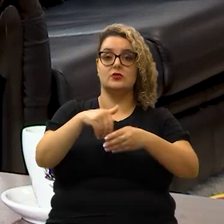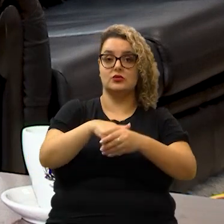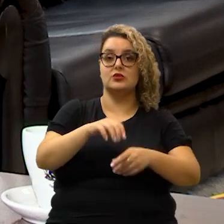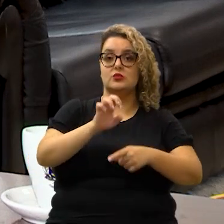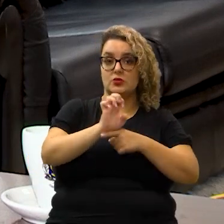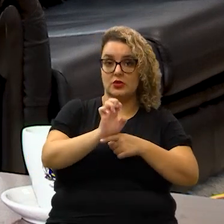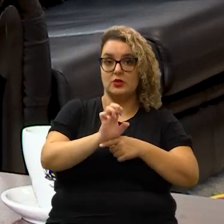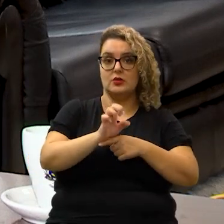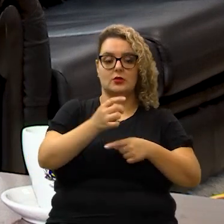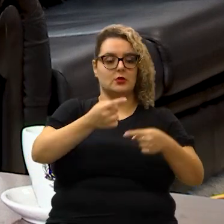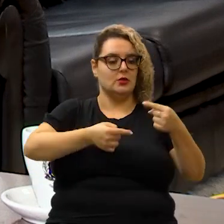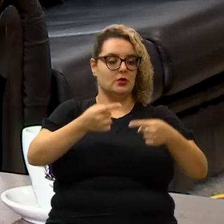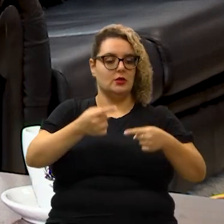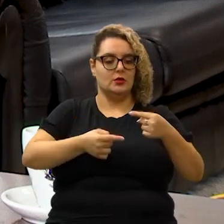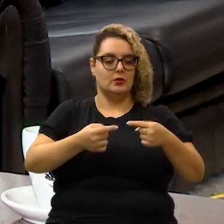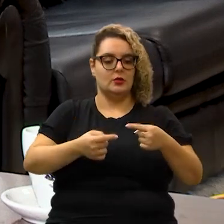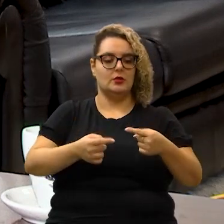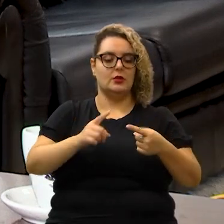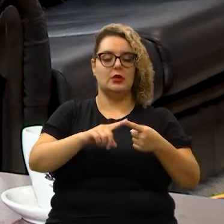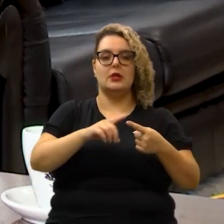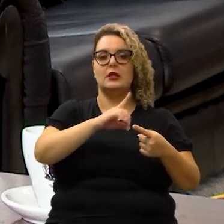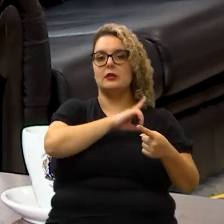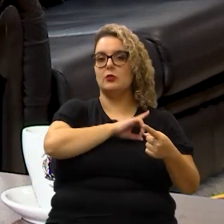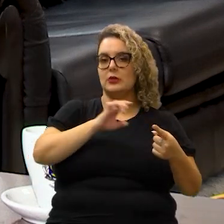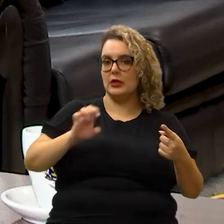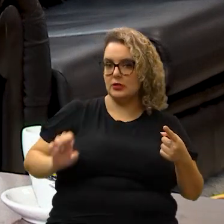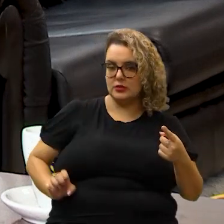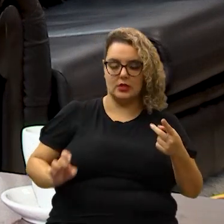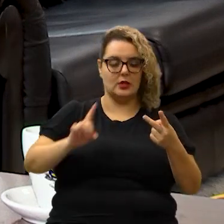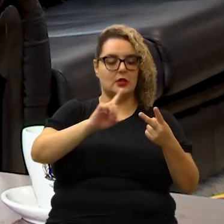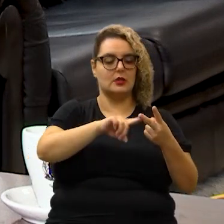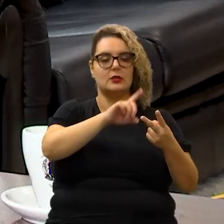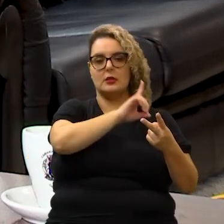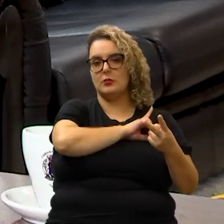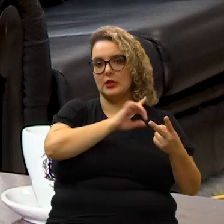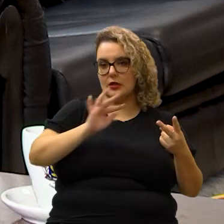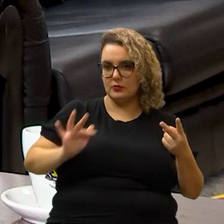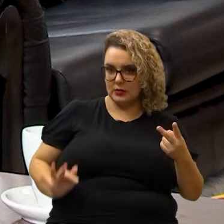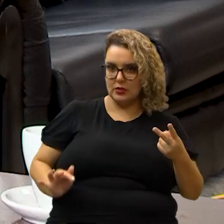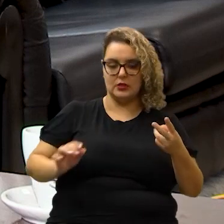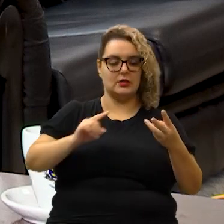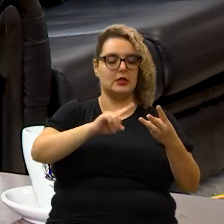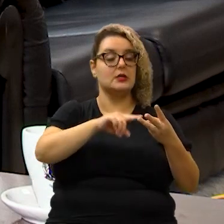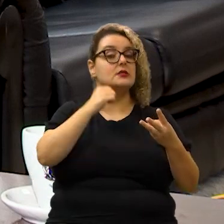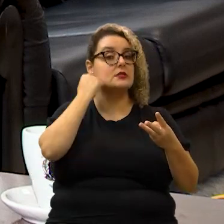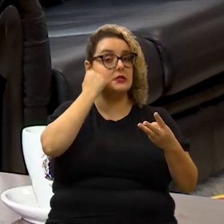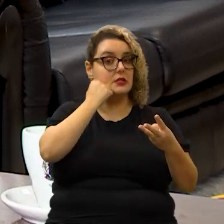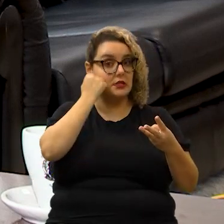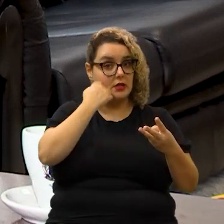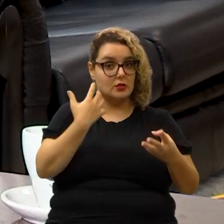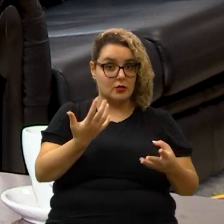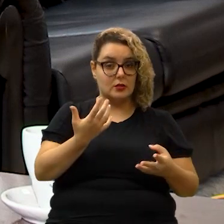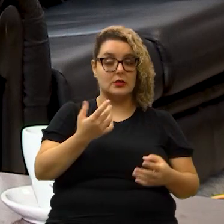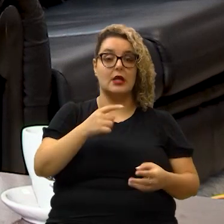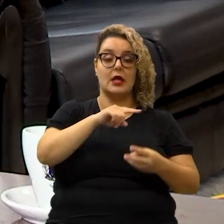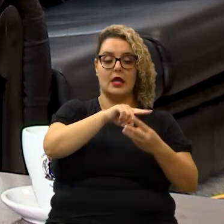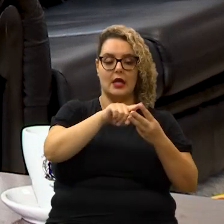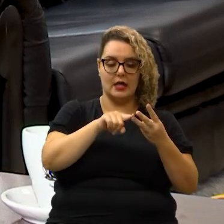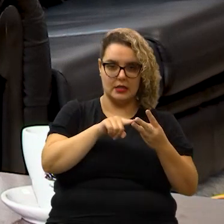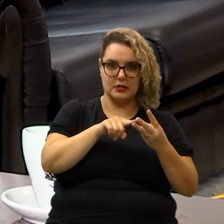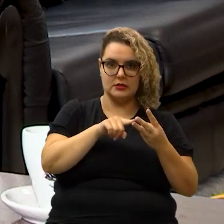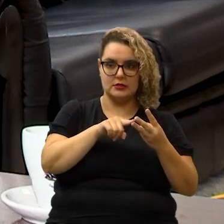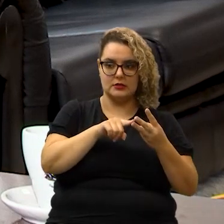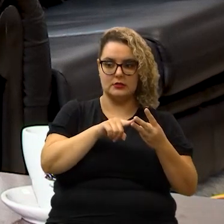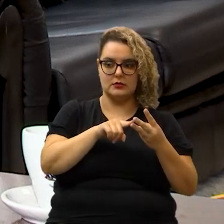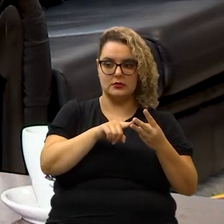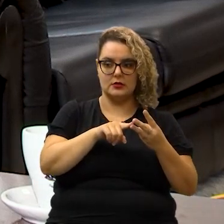concorrer deputados estaduais, deputados federais, senadores, esses agentes